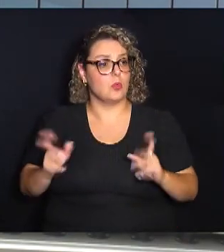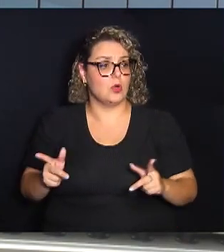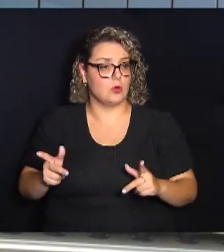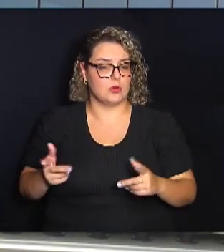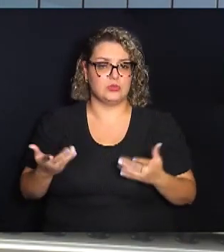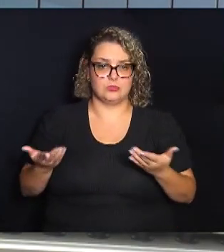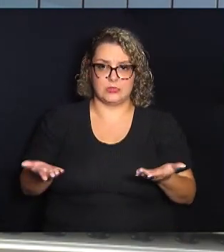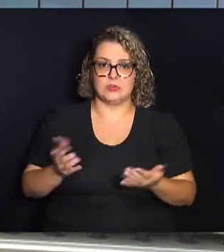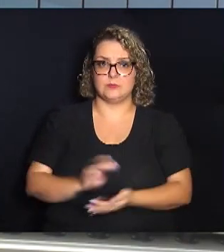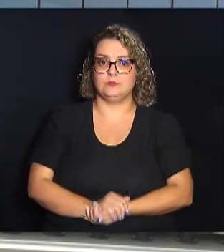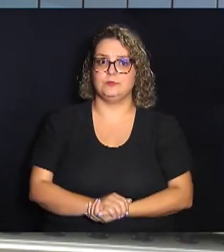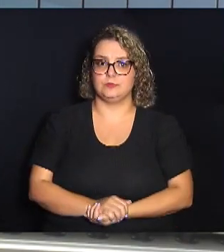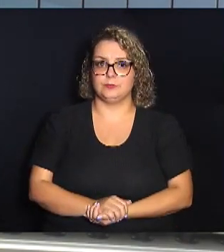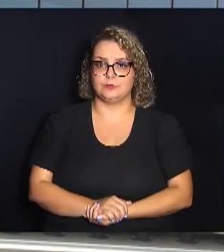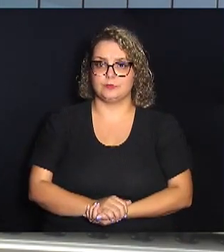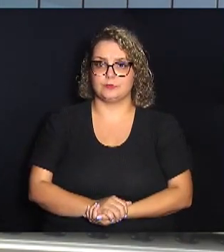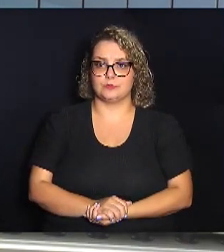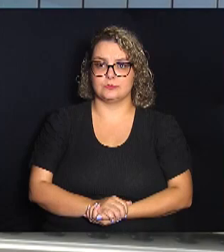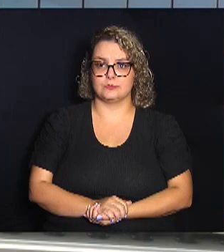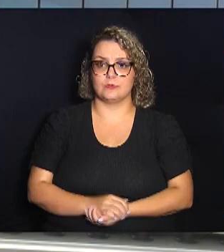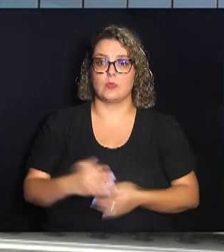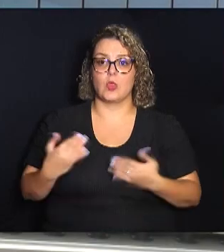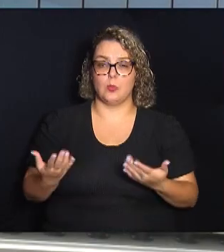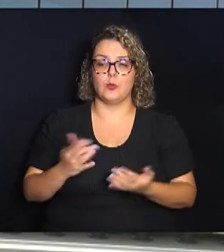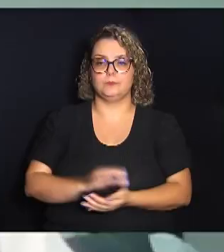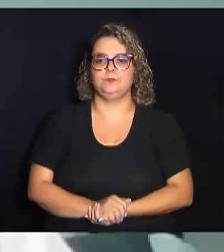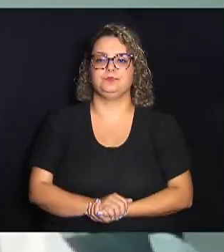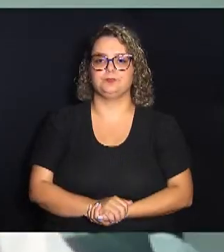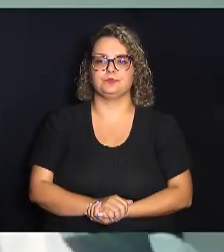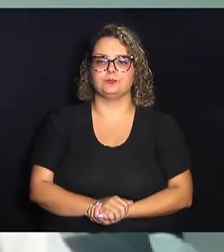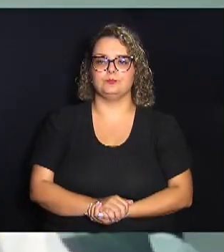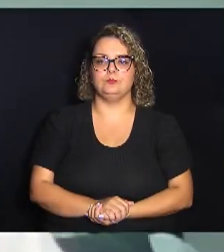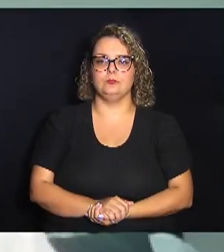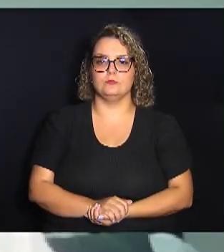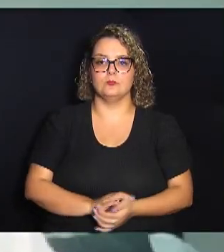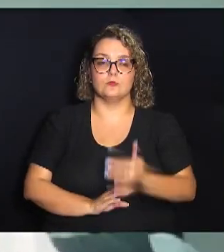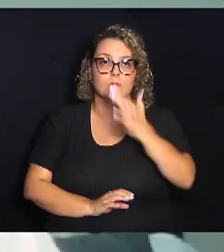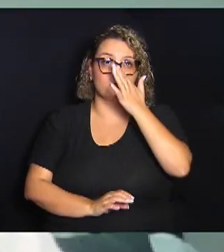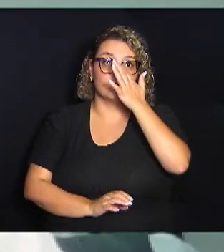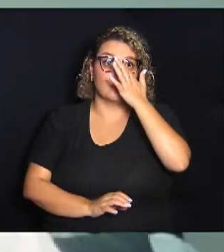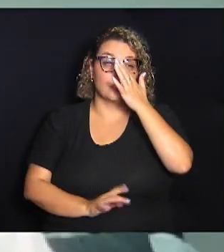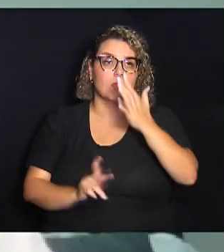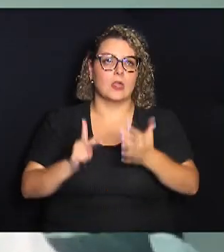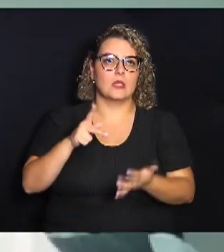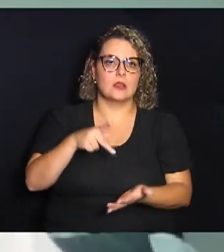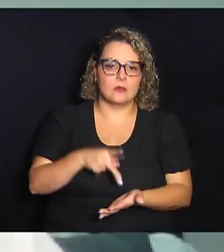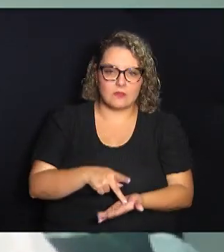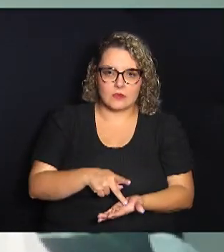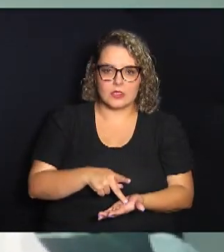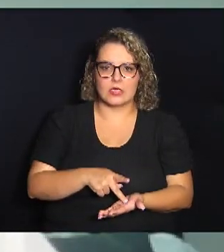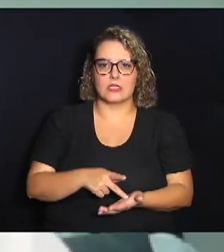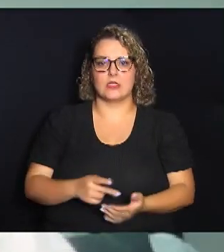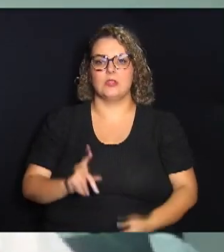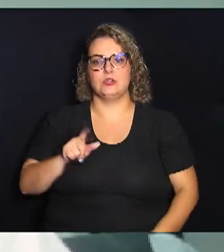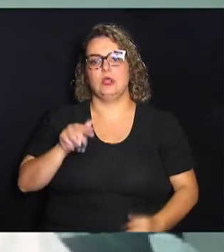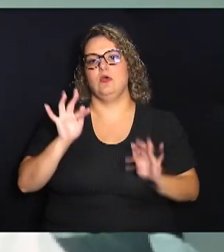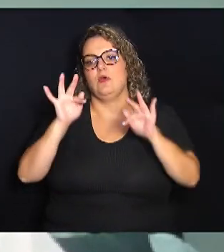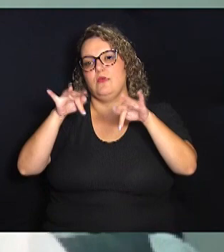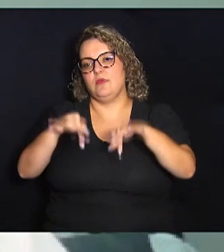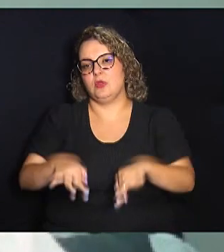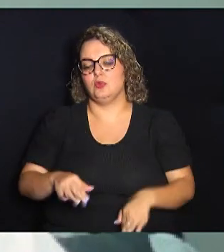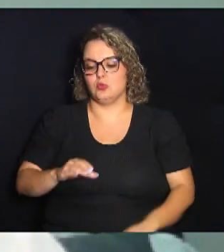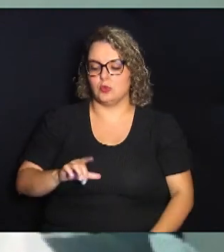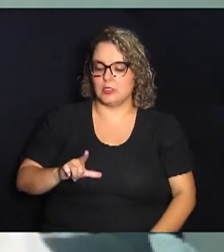eles. Então vamos lá. Na verdade, a menopausa é a reta final, é o fim do climatério, né?